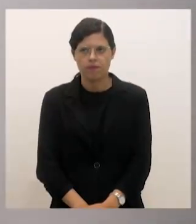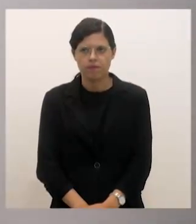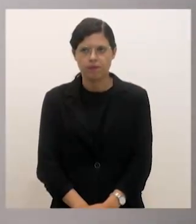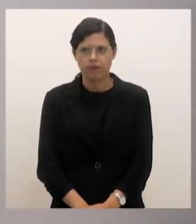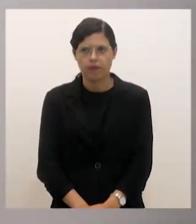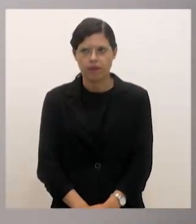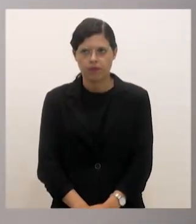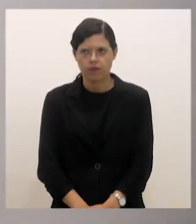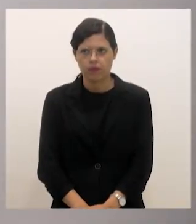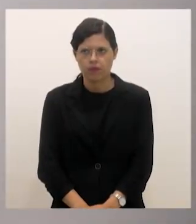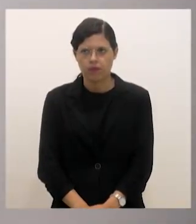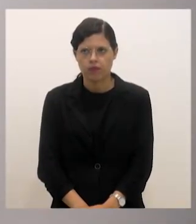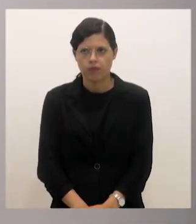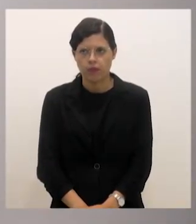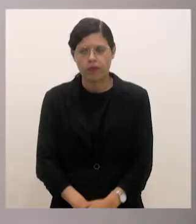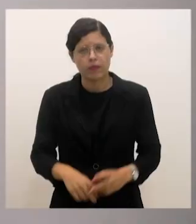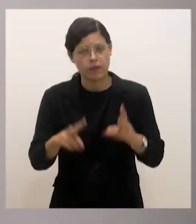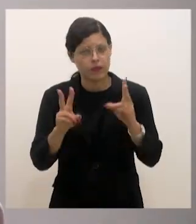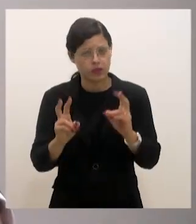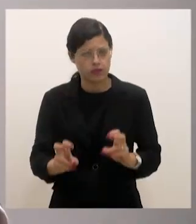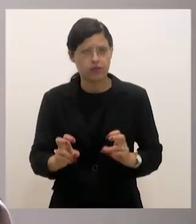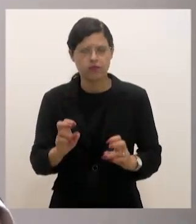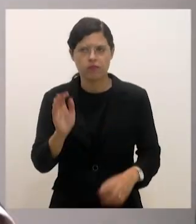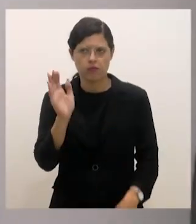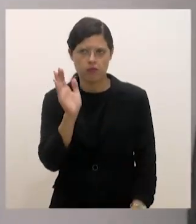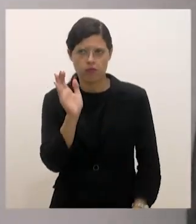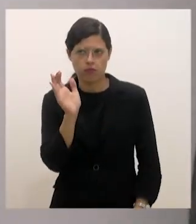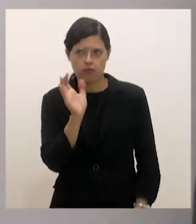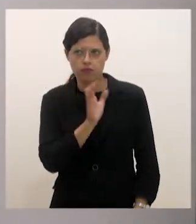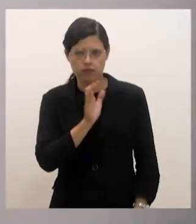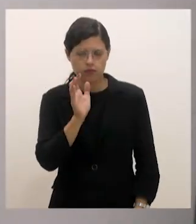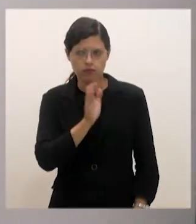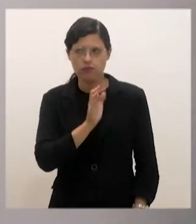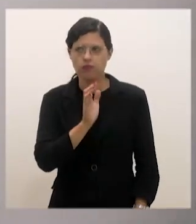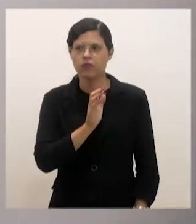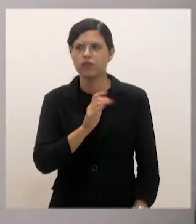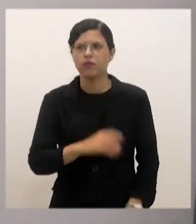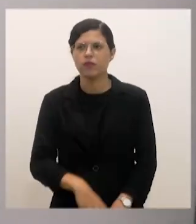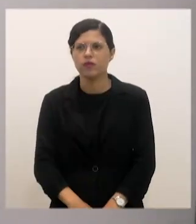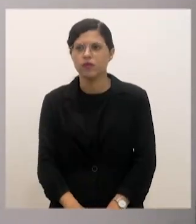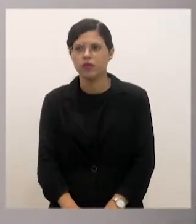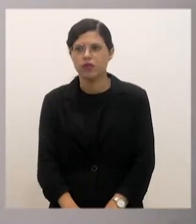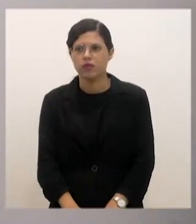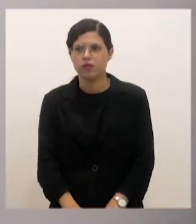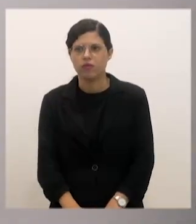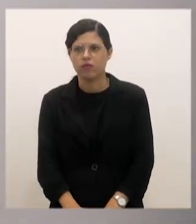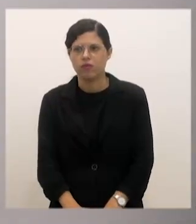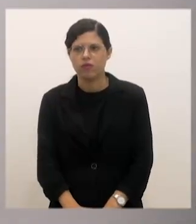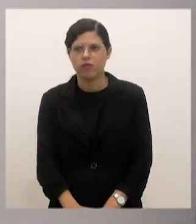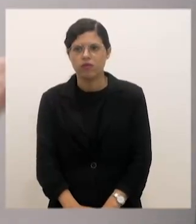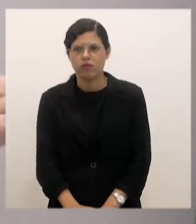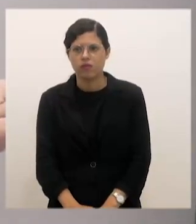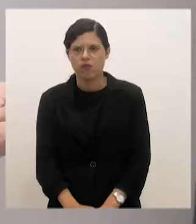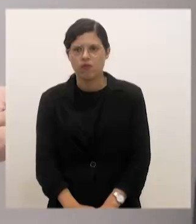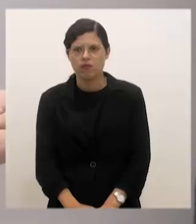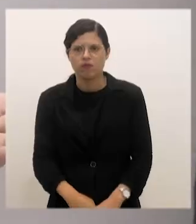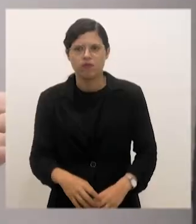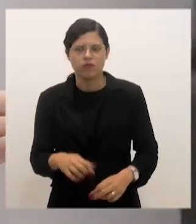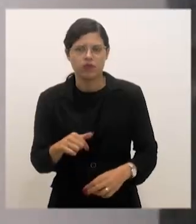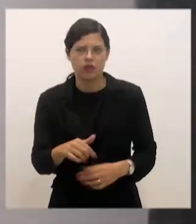a hipótese da celeridade, muitas vezes, diante de um erro, ela é perda de